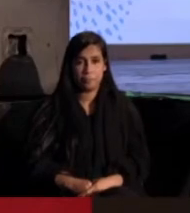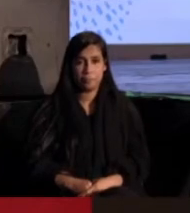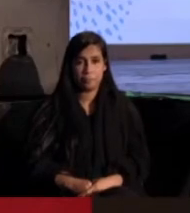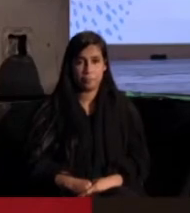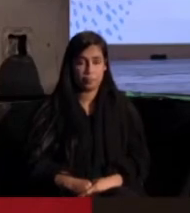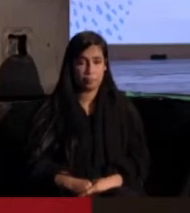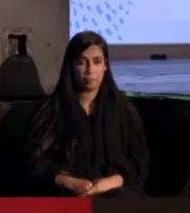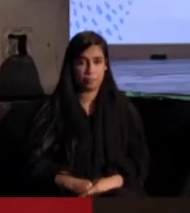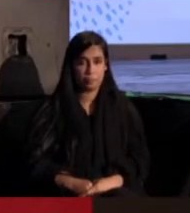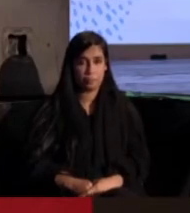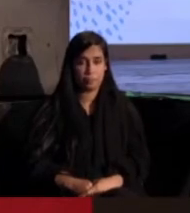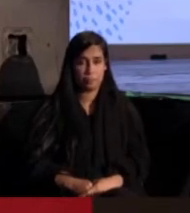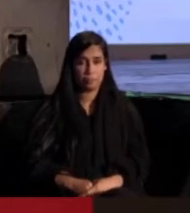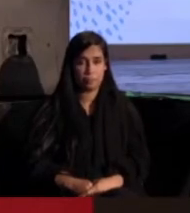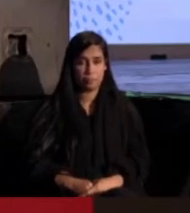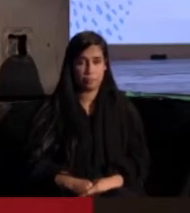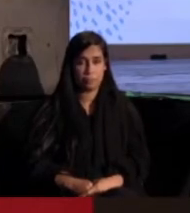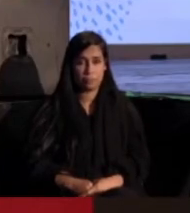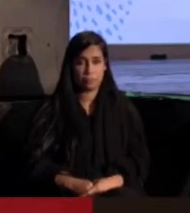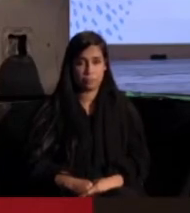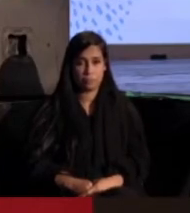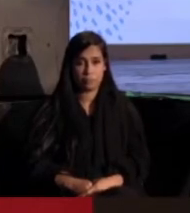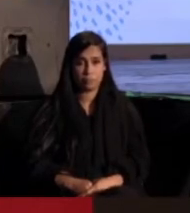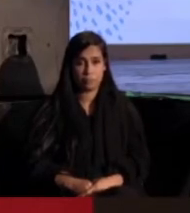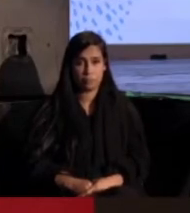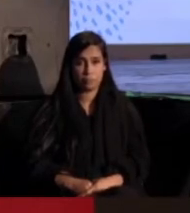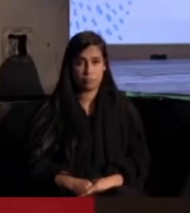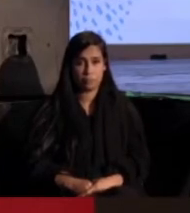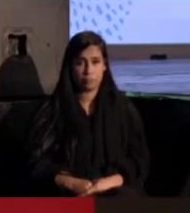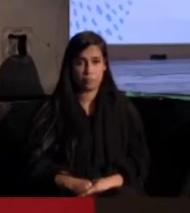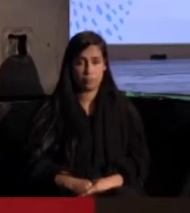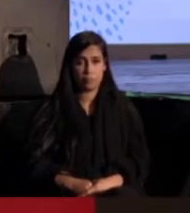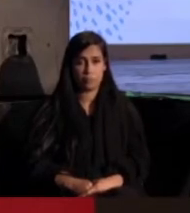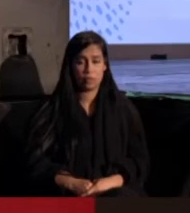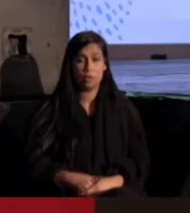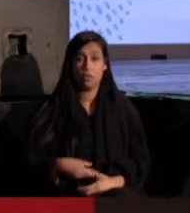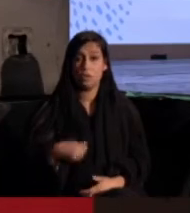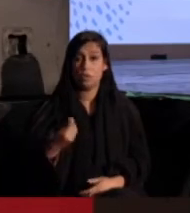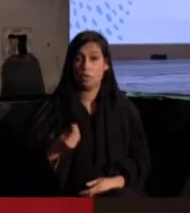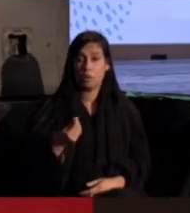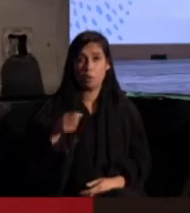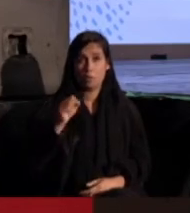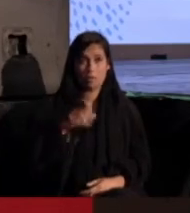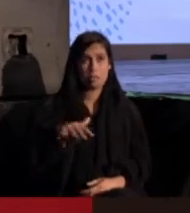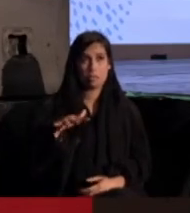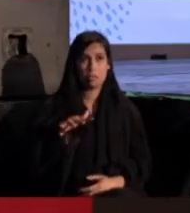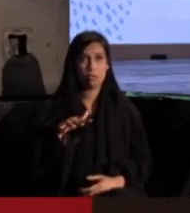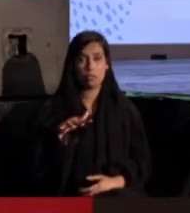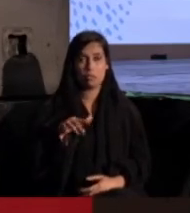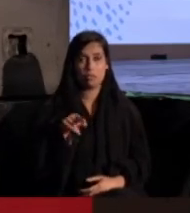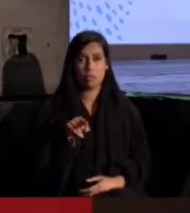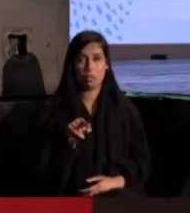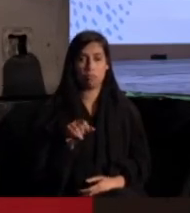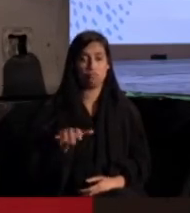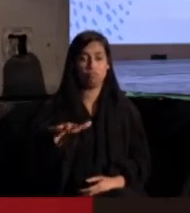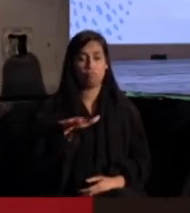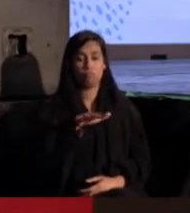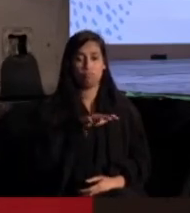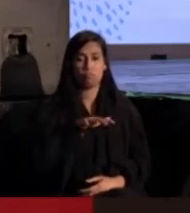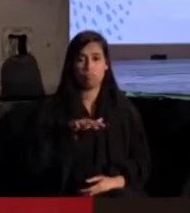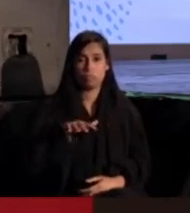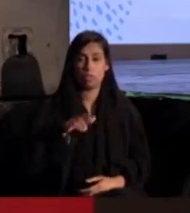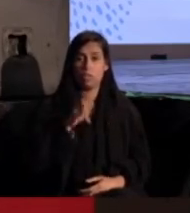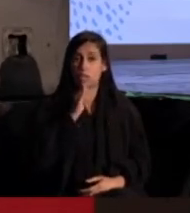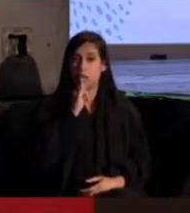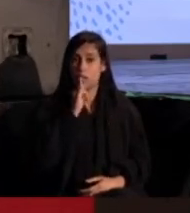Essa enorme, essa espantosa destruição das coisas, né? Para poder suprir. Alguém fala por aí que o